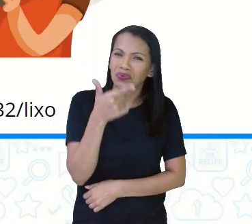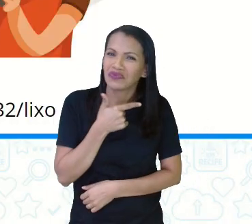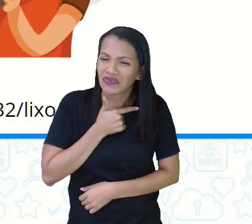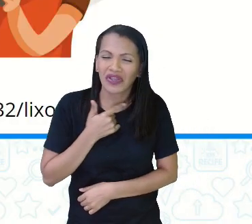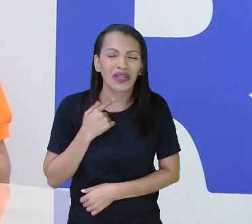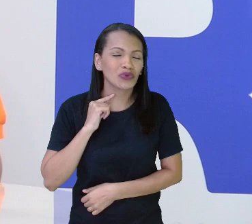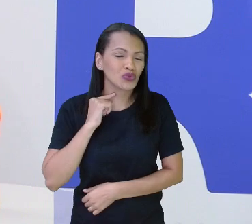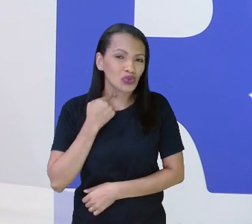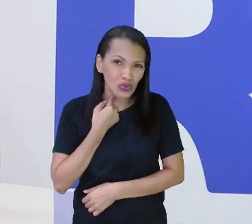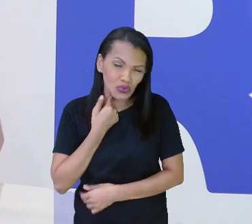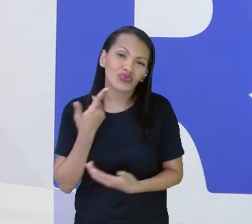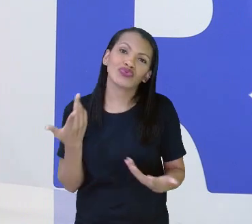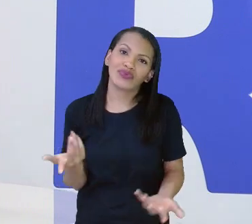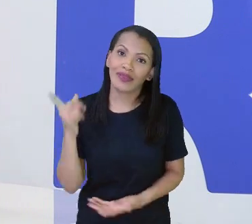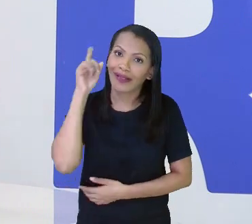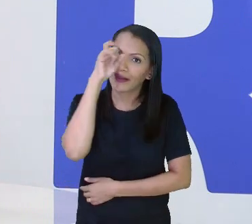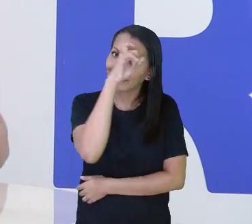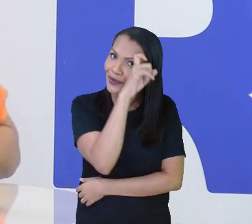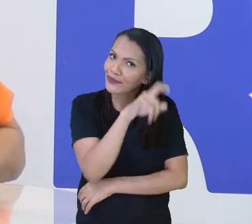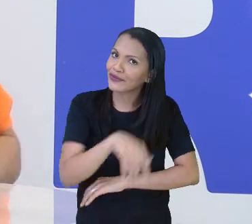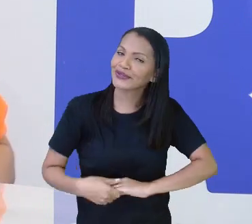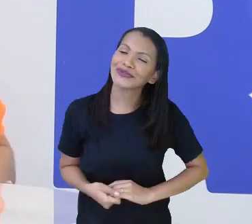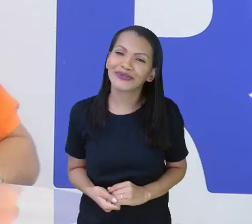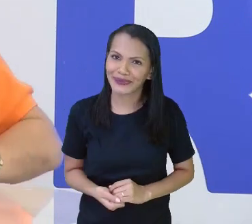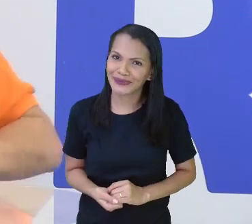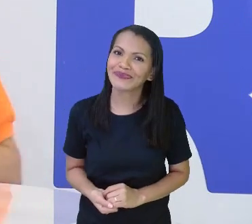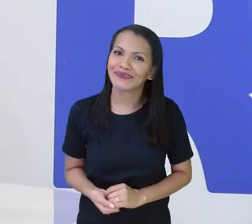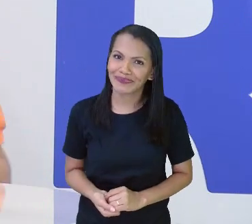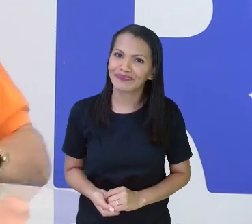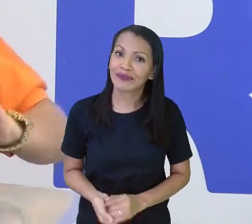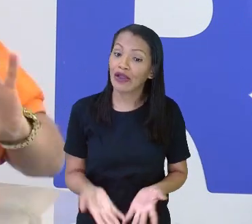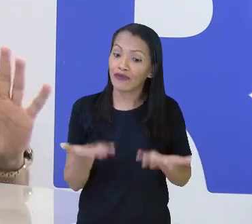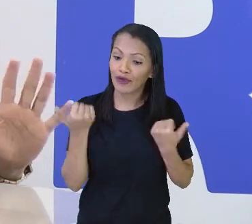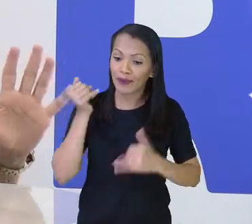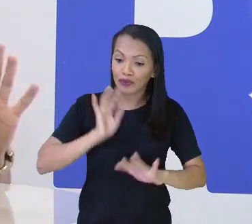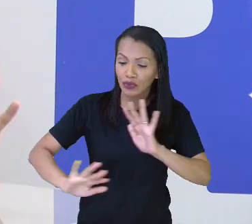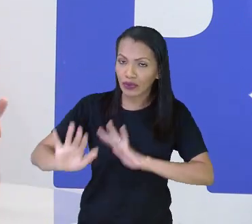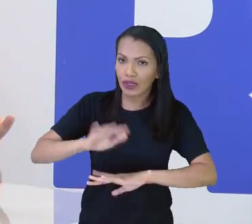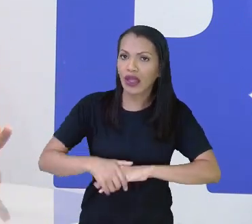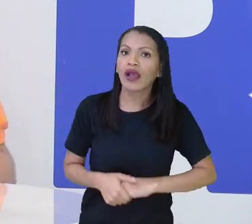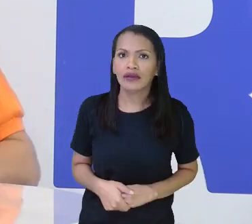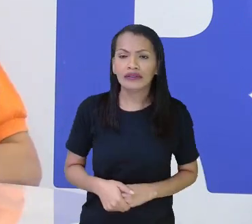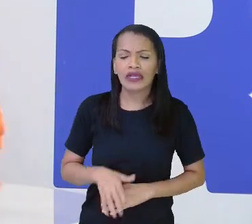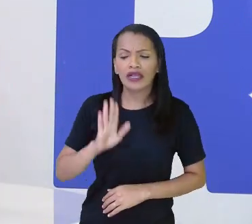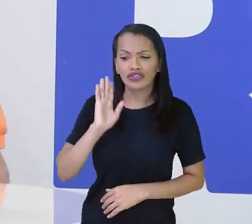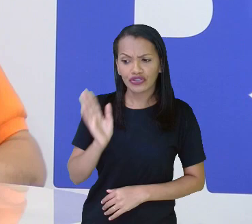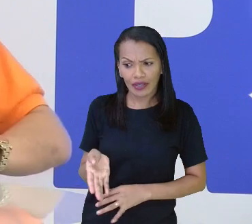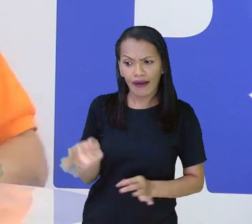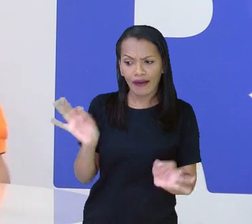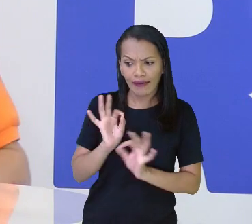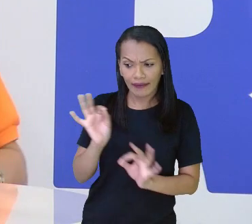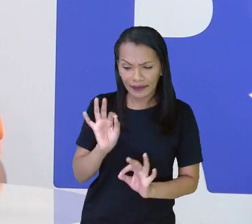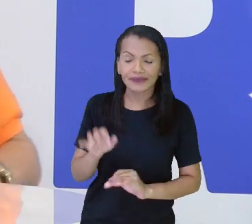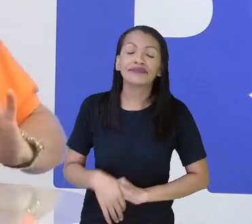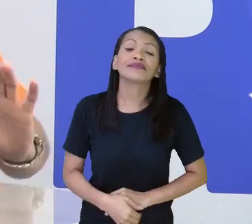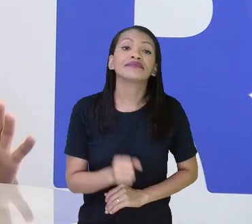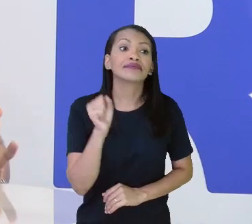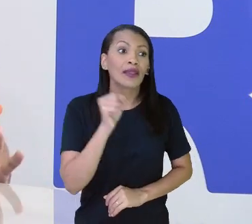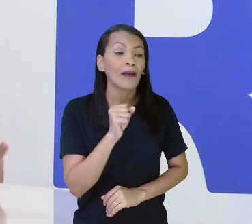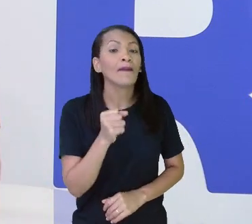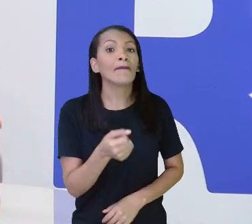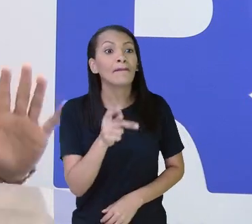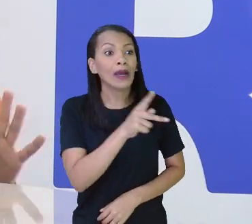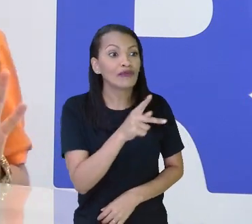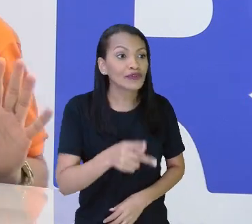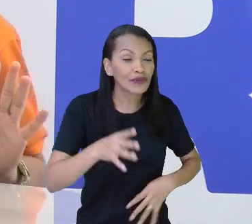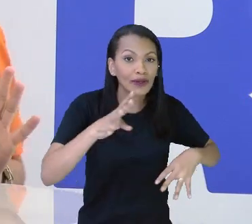disputa? Estou pronta, já teve gente que Já tem gente na disse que torcida, está torcendo por mim. Kedma, matemática. E eu estou